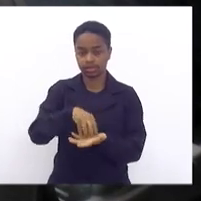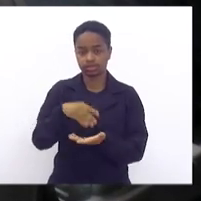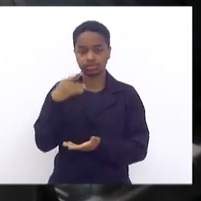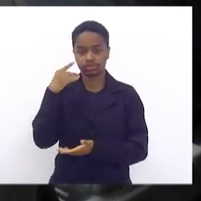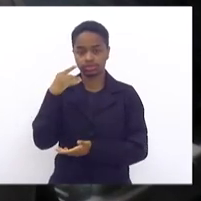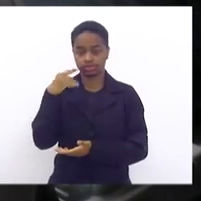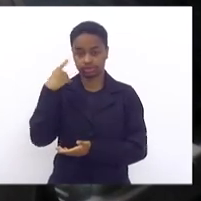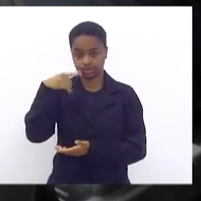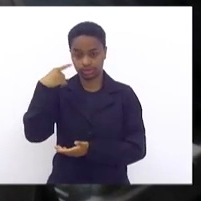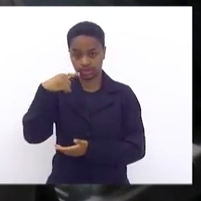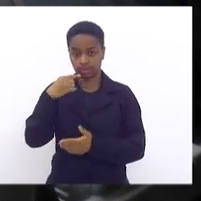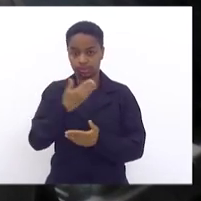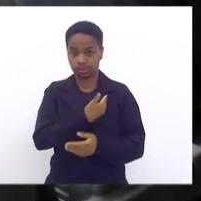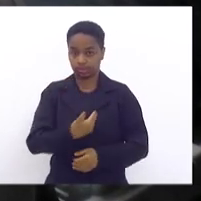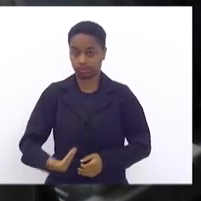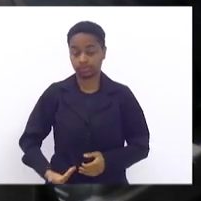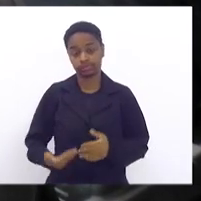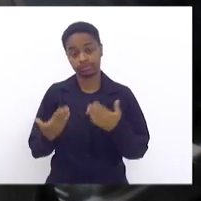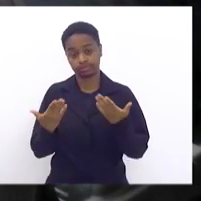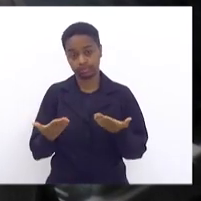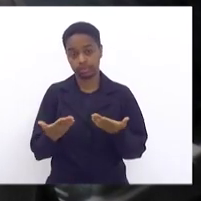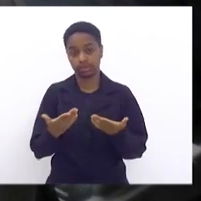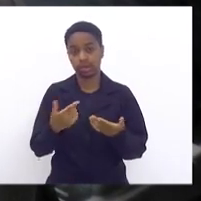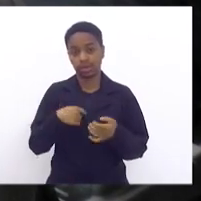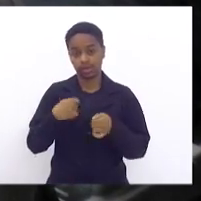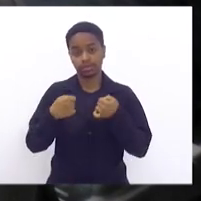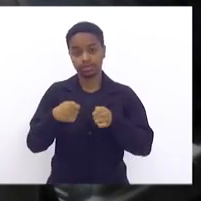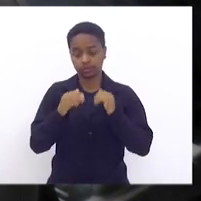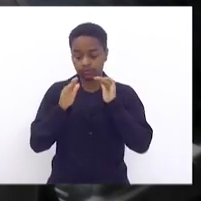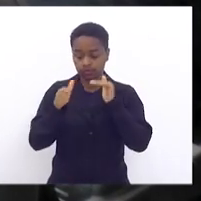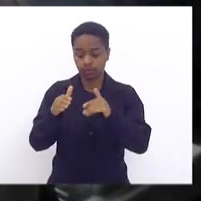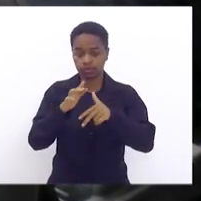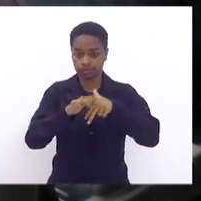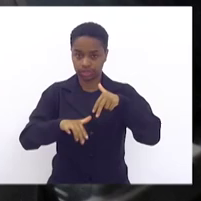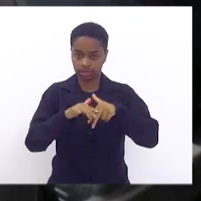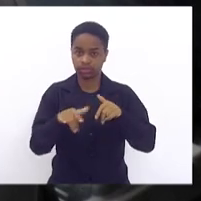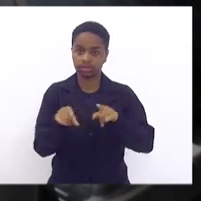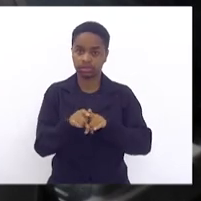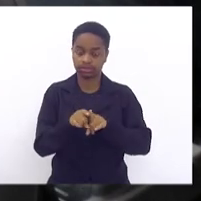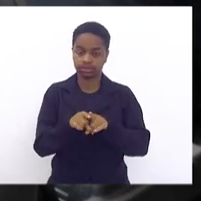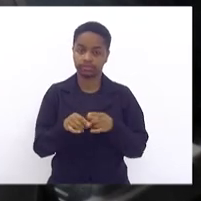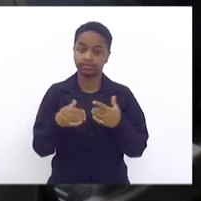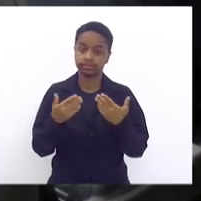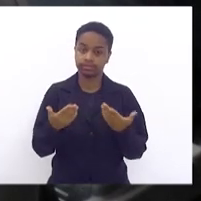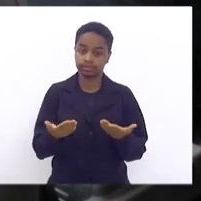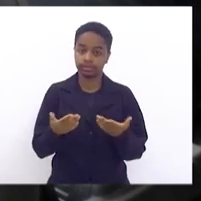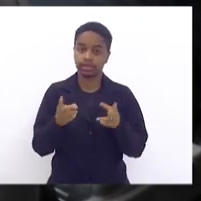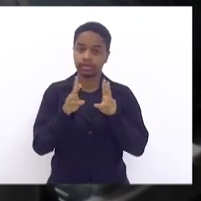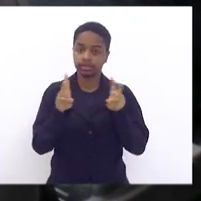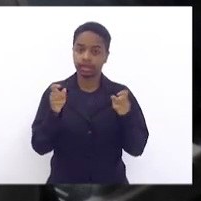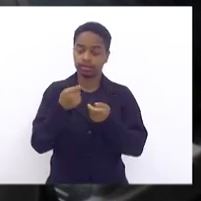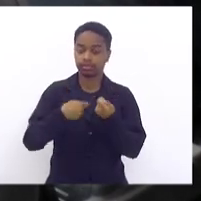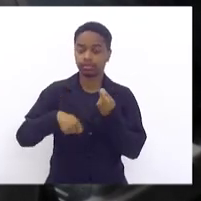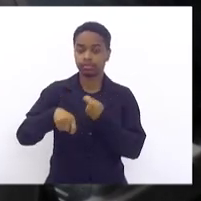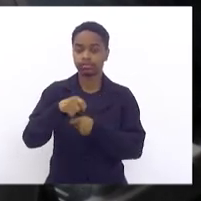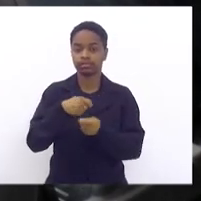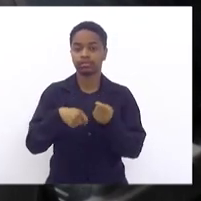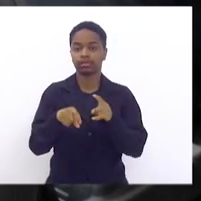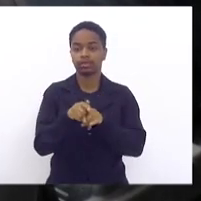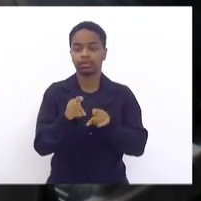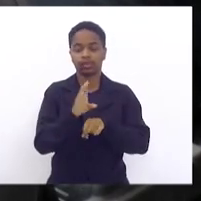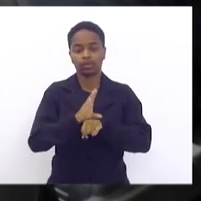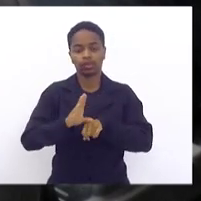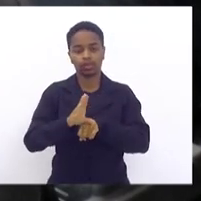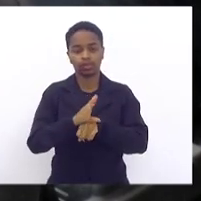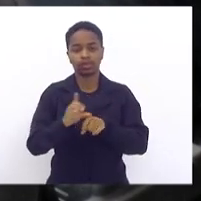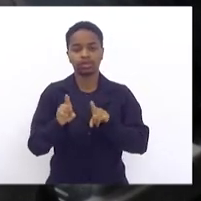E não é por isso que eu não vou ter lentes de gênero, muito ao revés, né? Então, questões de administrativo,